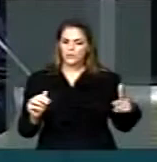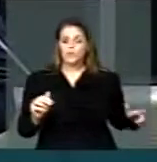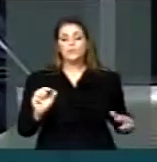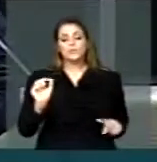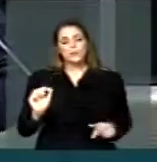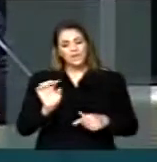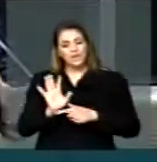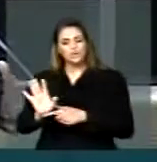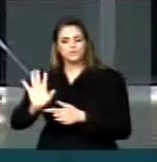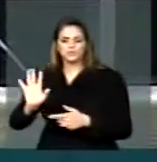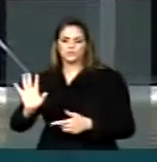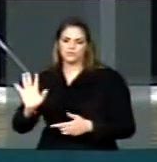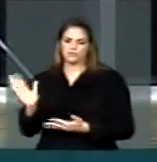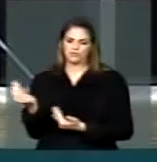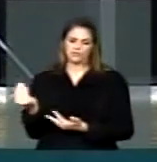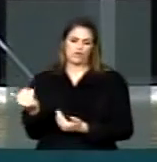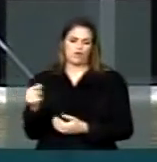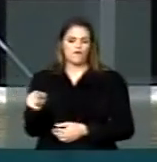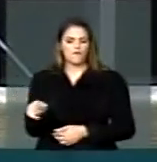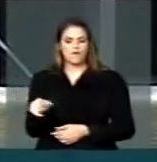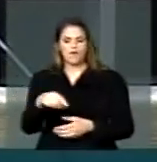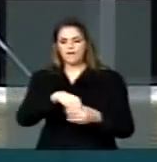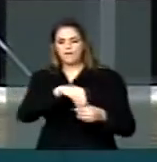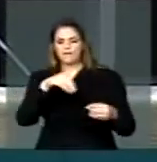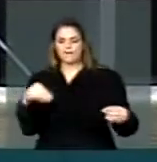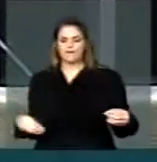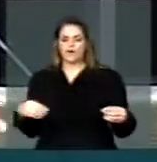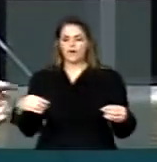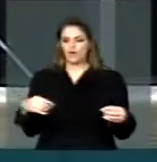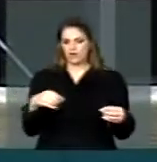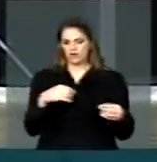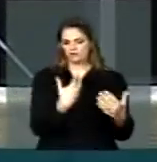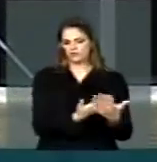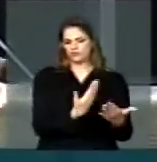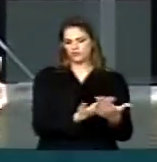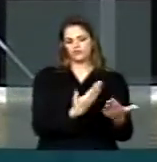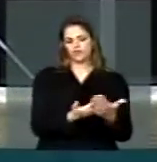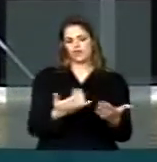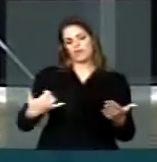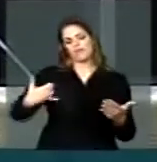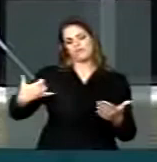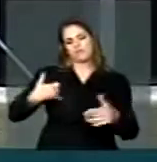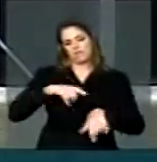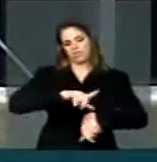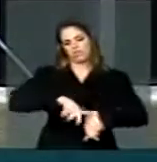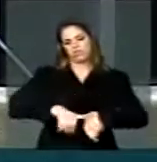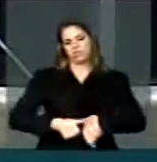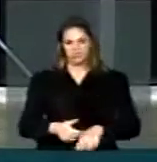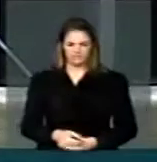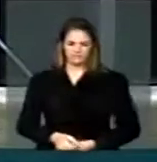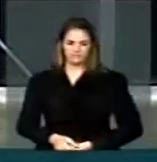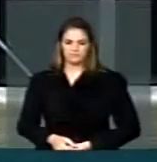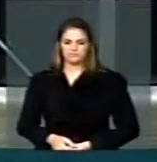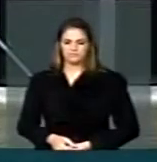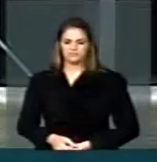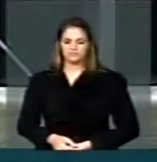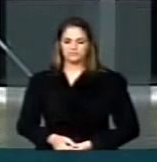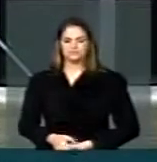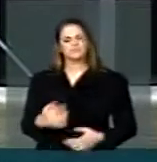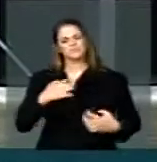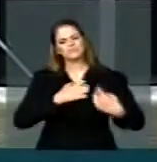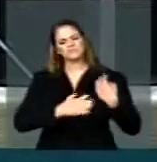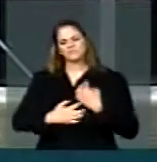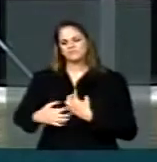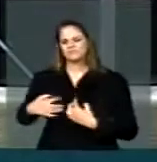resgatando jovens que estão fora do binômio seriedade. Então, a grande questão que me assola é, de fato,